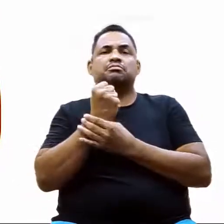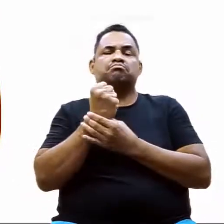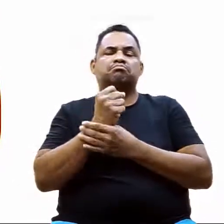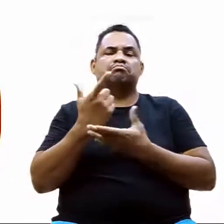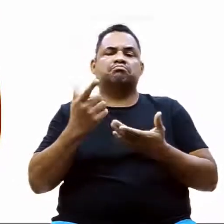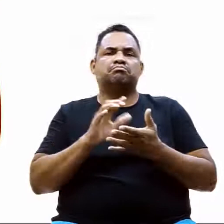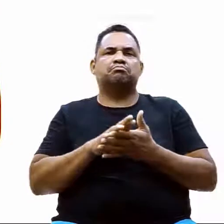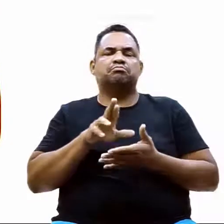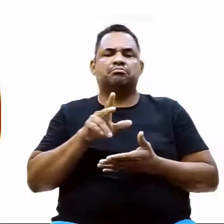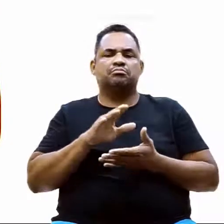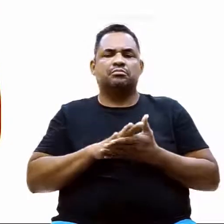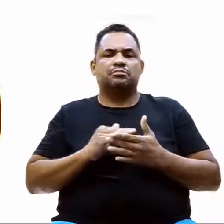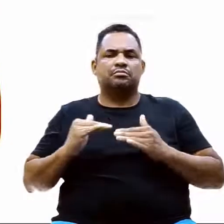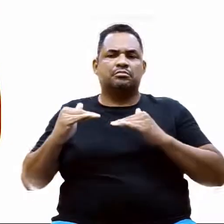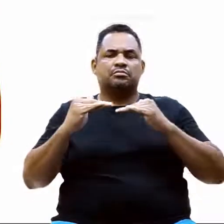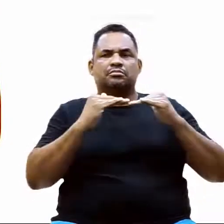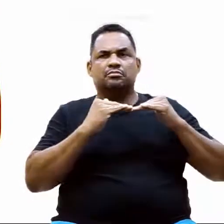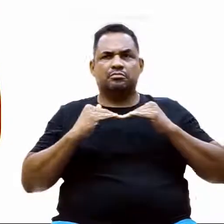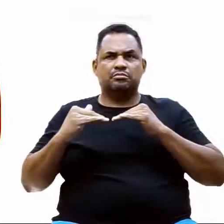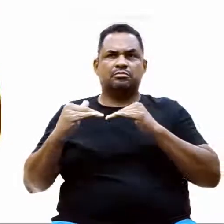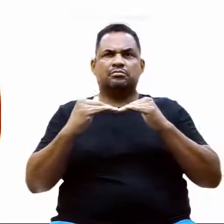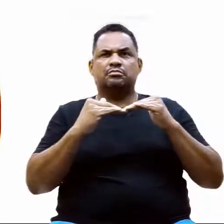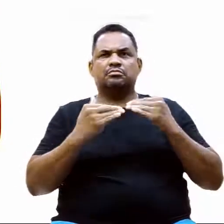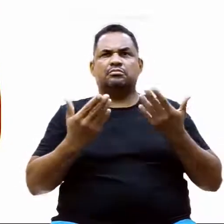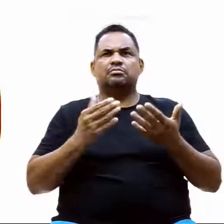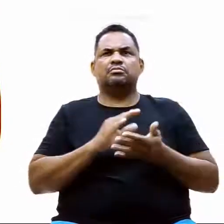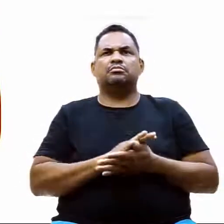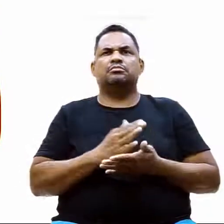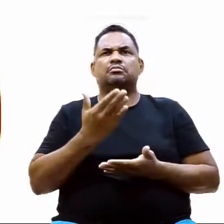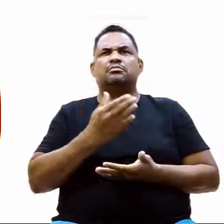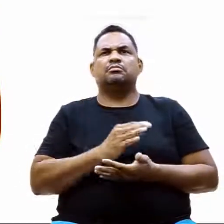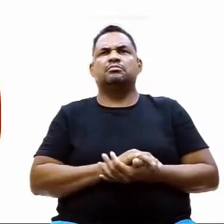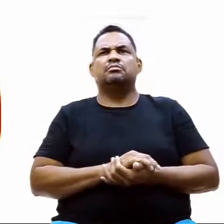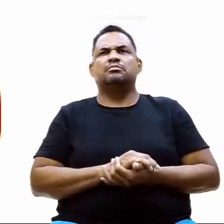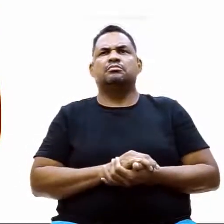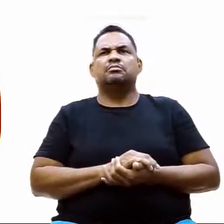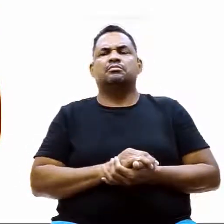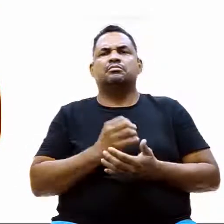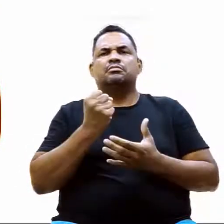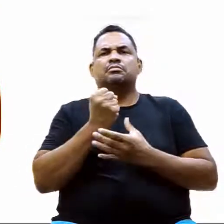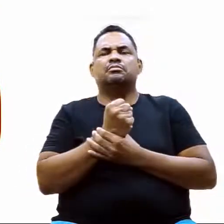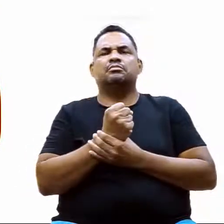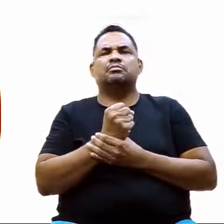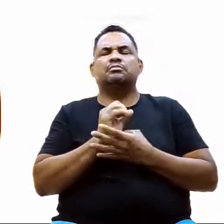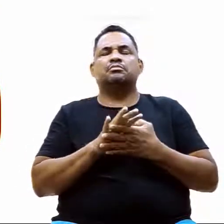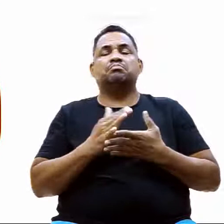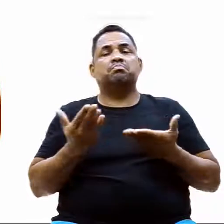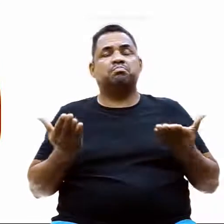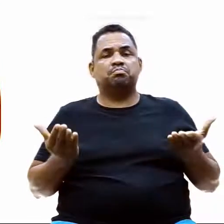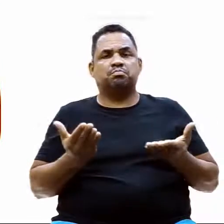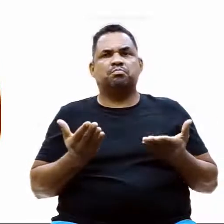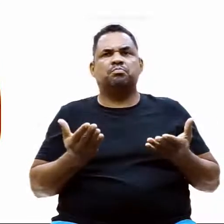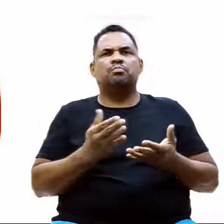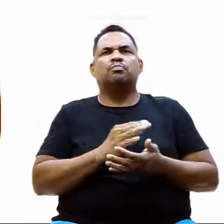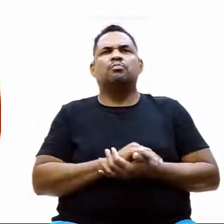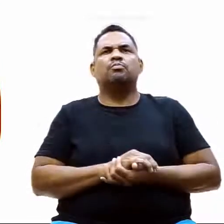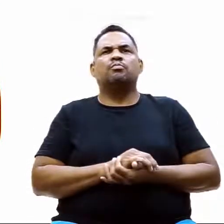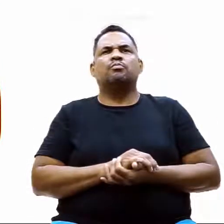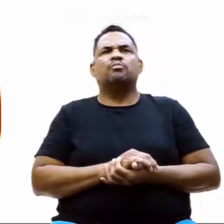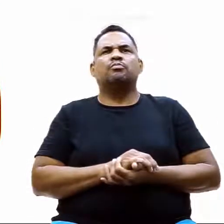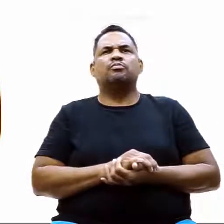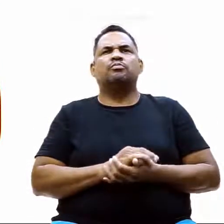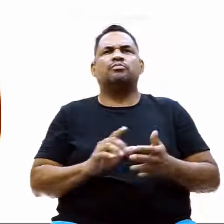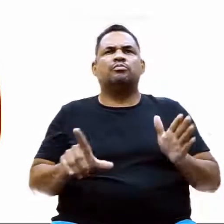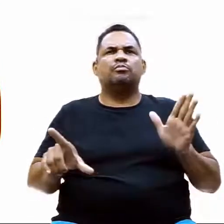mesma proporcionalidade. Então, isso assegura, mais uma vez, a